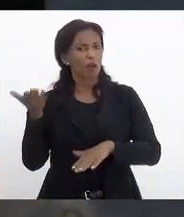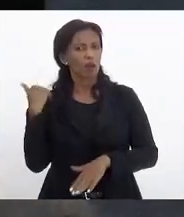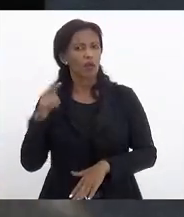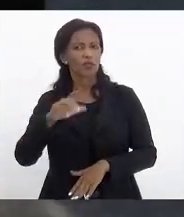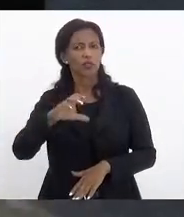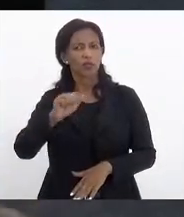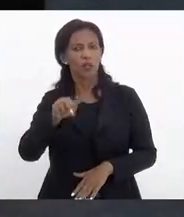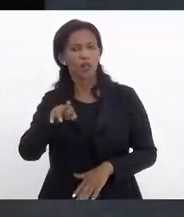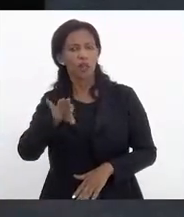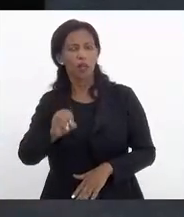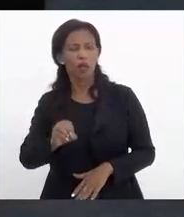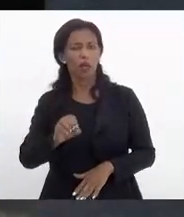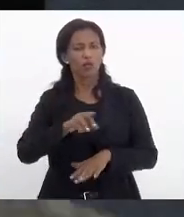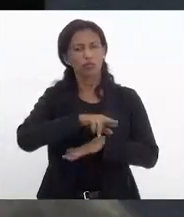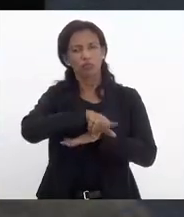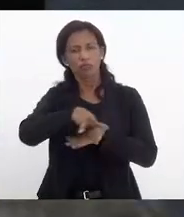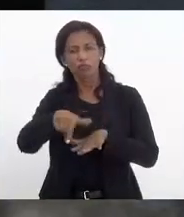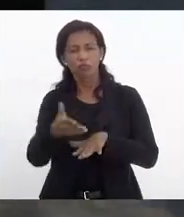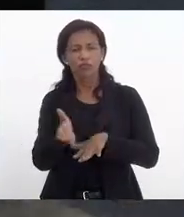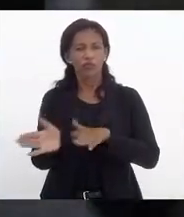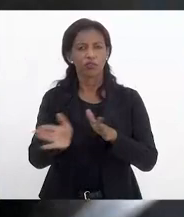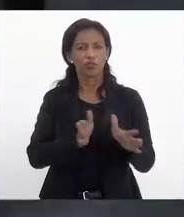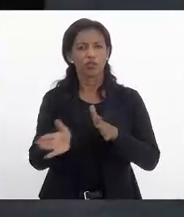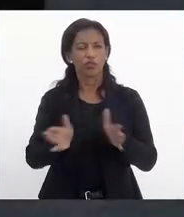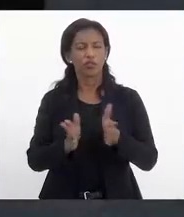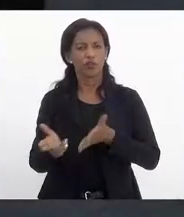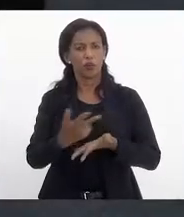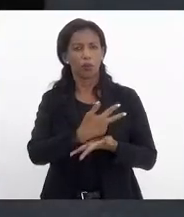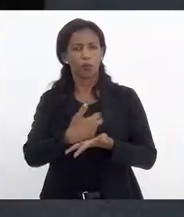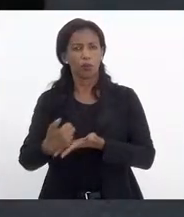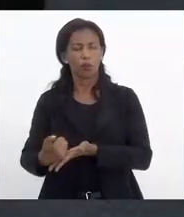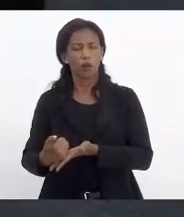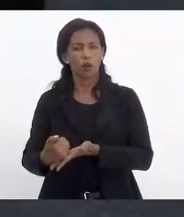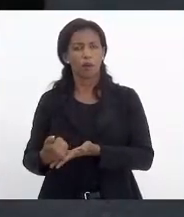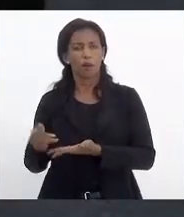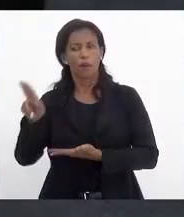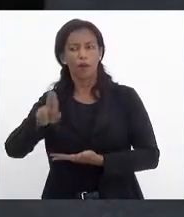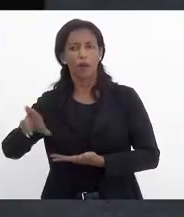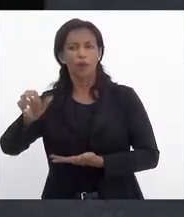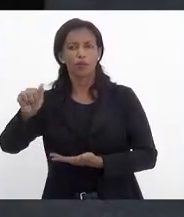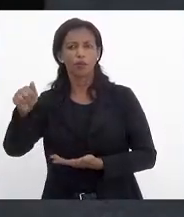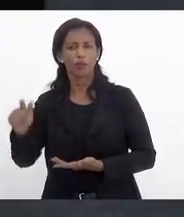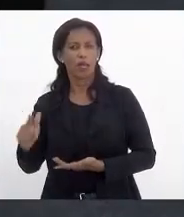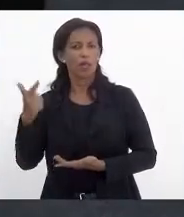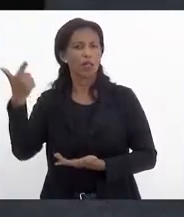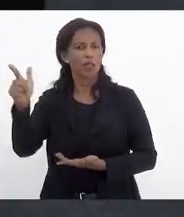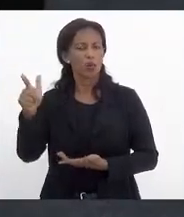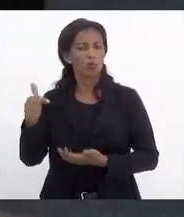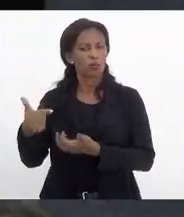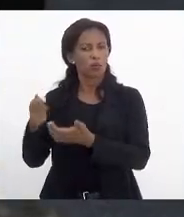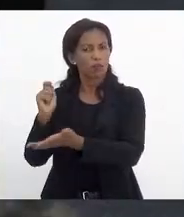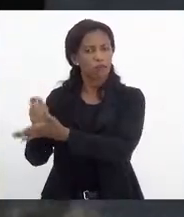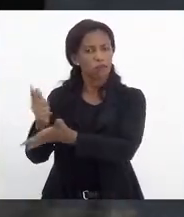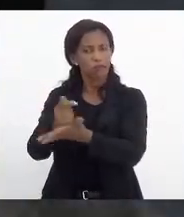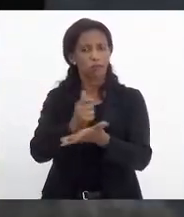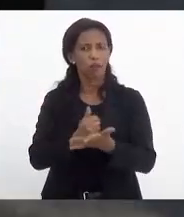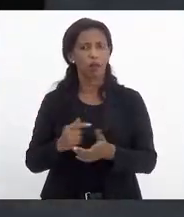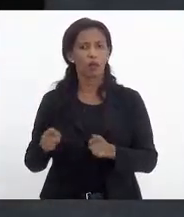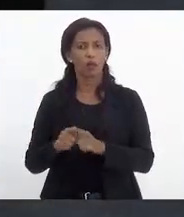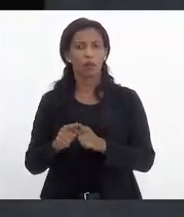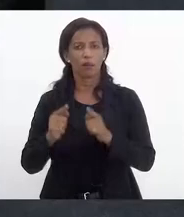fez vários desvios de receitas destinadas à Previdência para usá-las com outras finalidades, além do